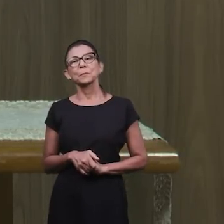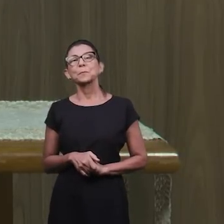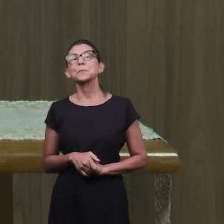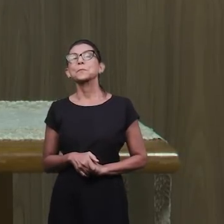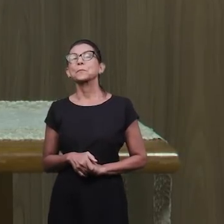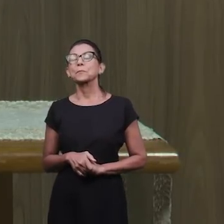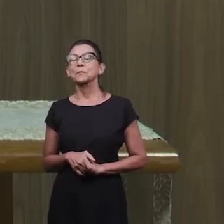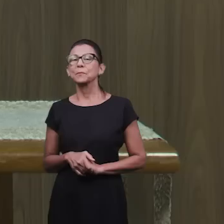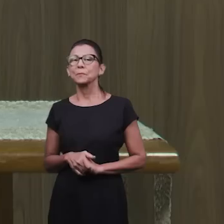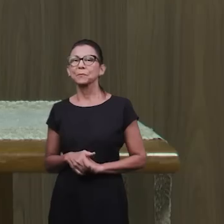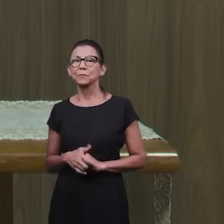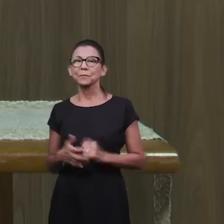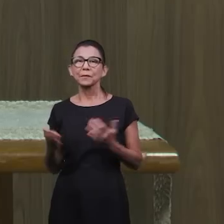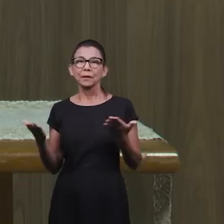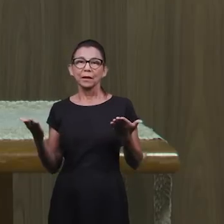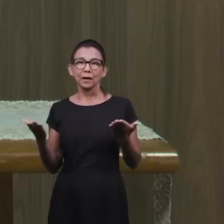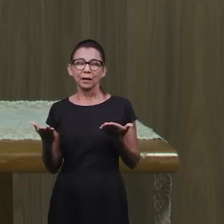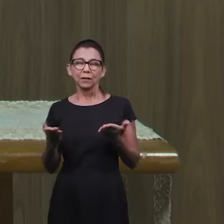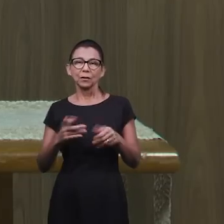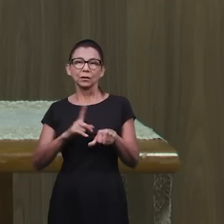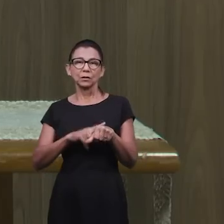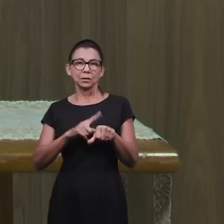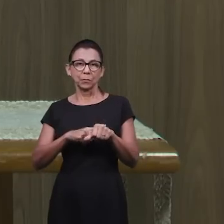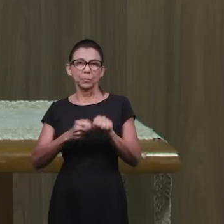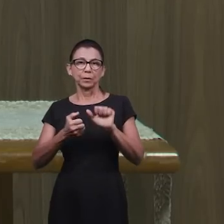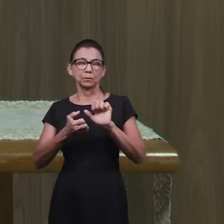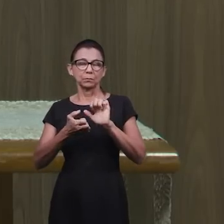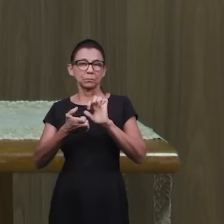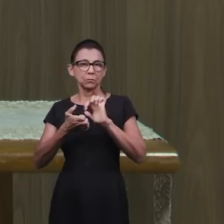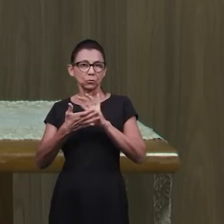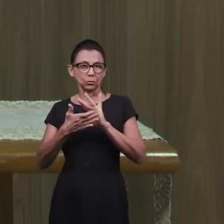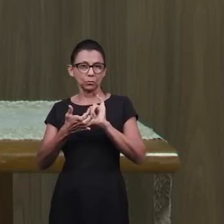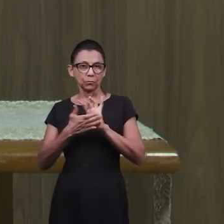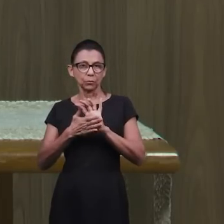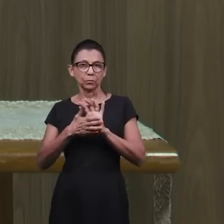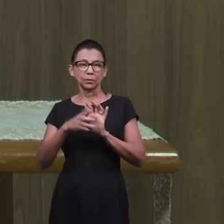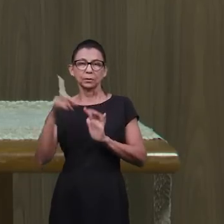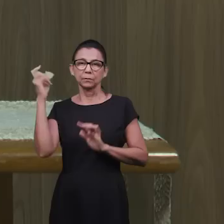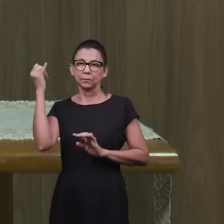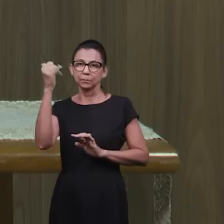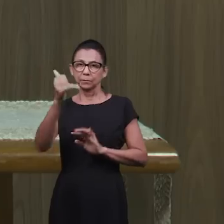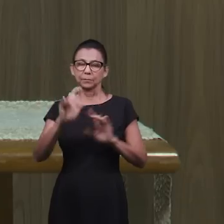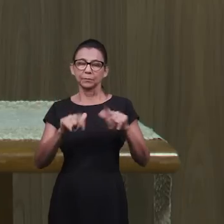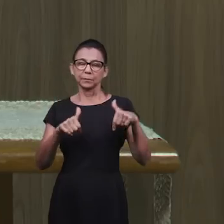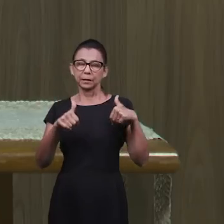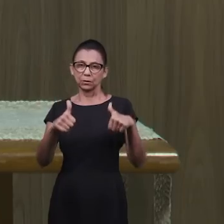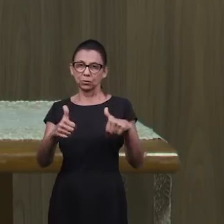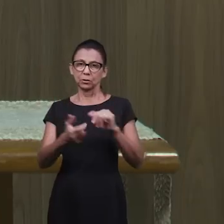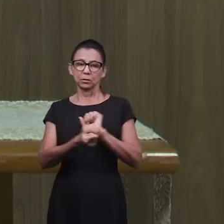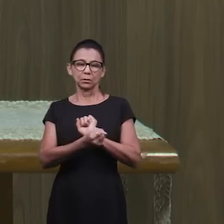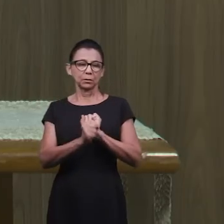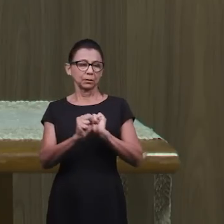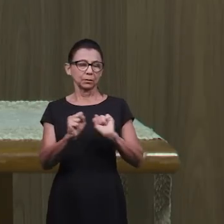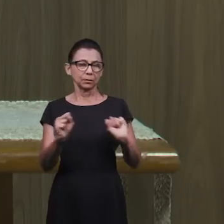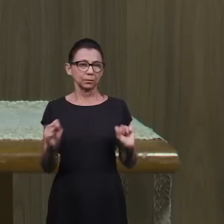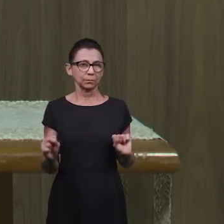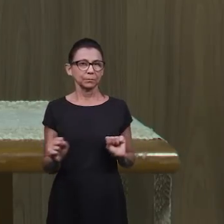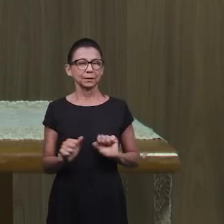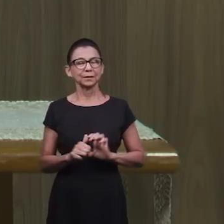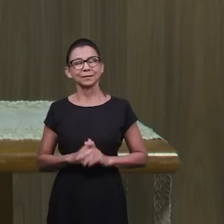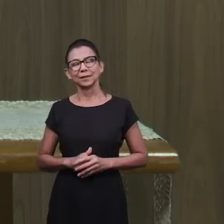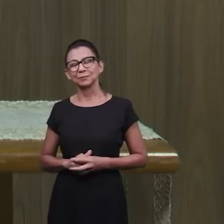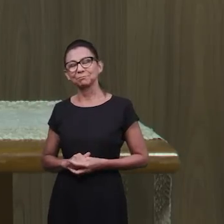vai falar ao teu coração. Ele vai operar uma bênção na tua vida. Ele vai operar